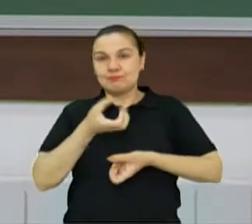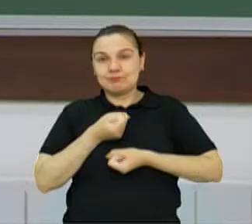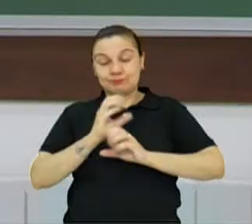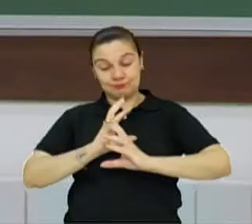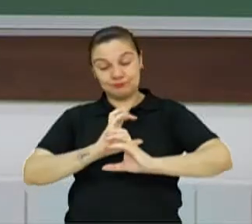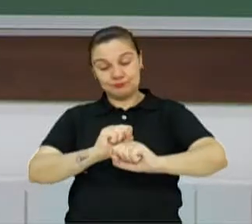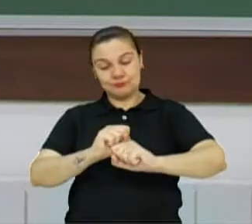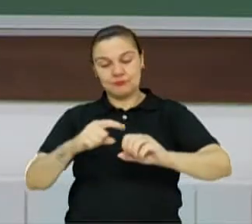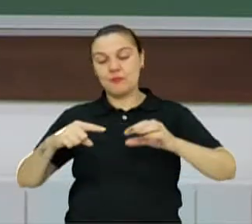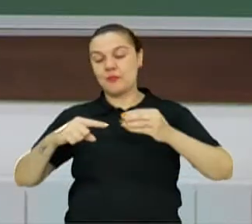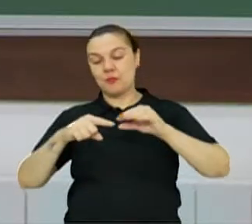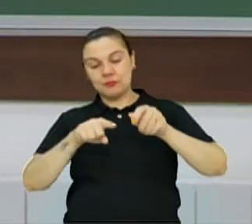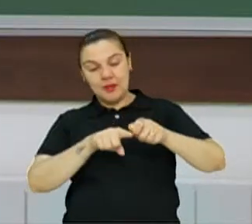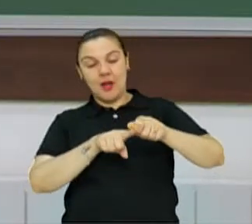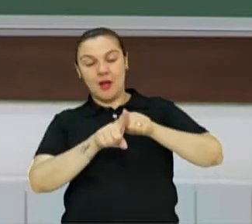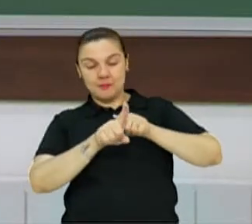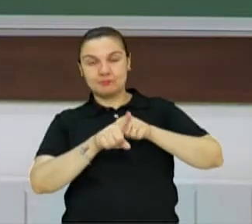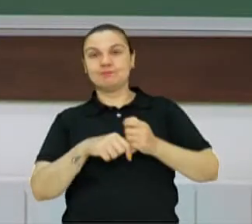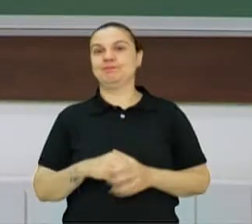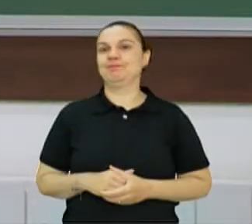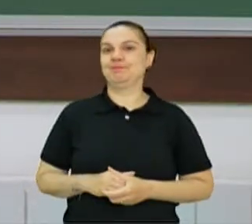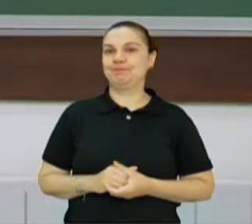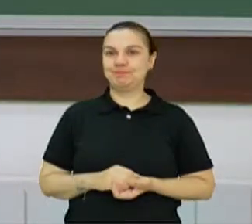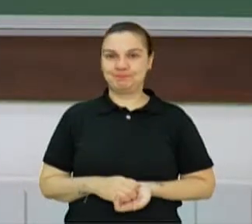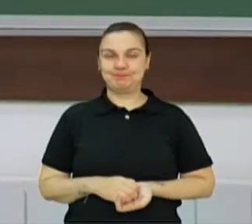né, de uma pessoa a outra, tá?